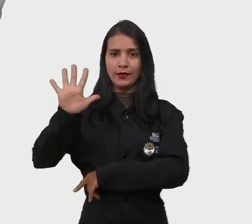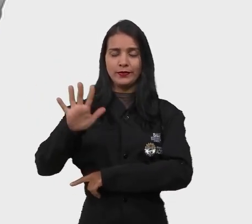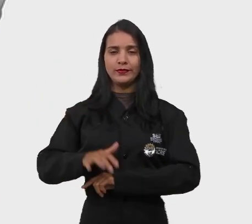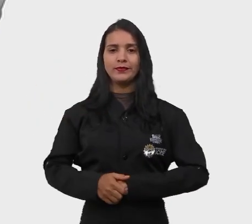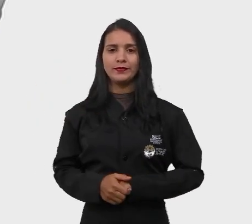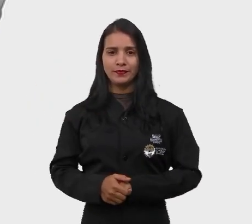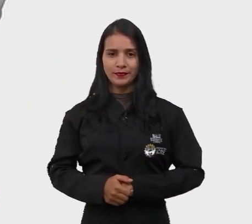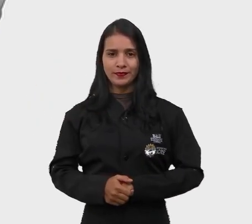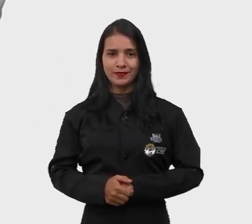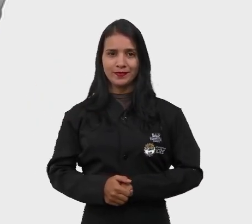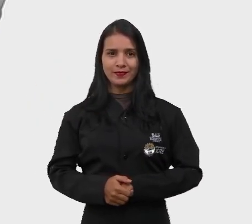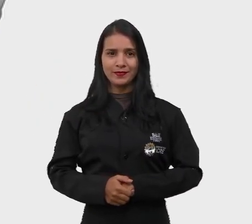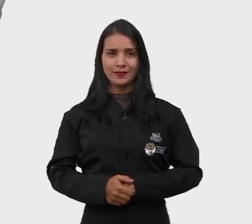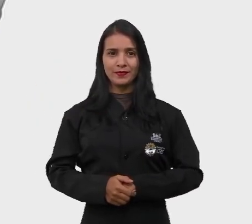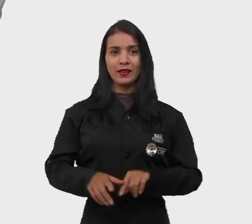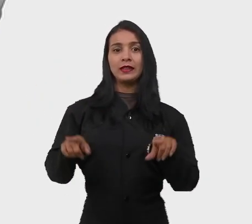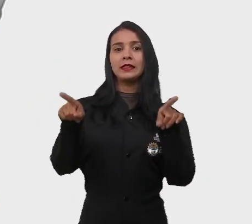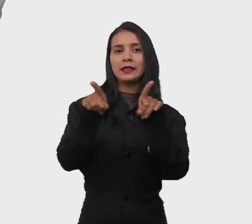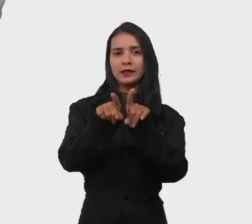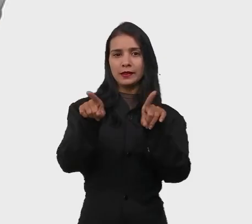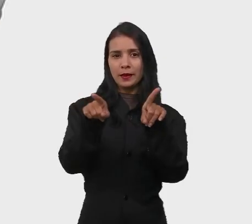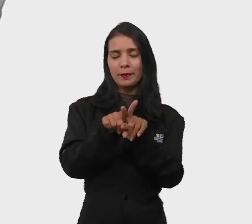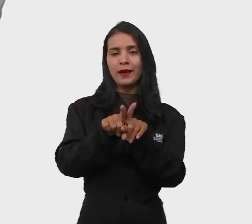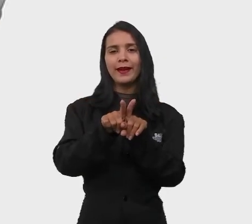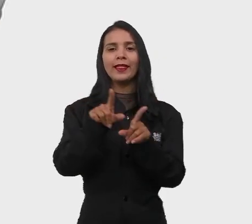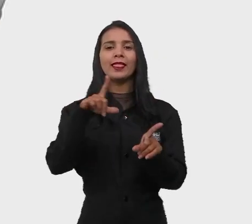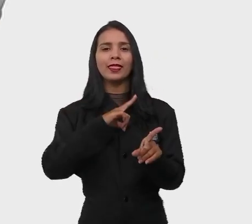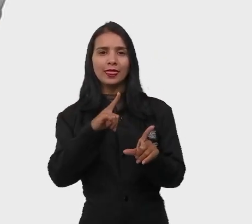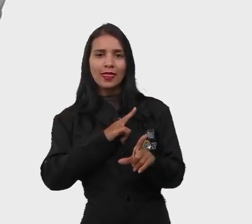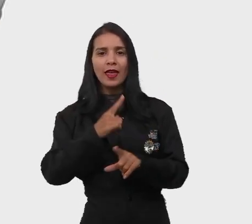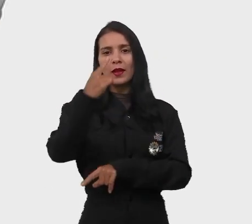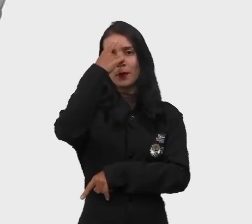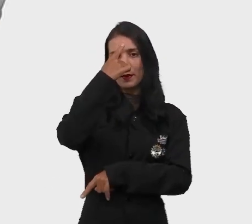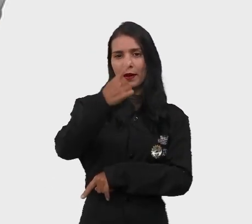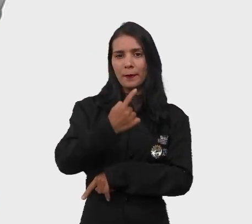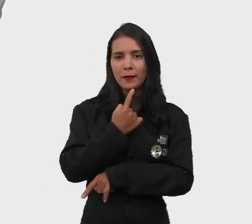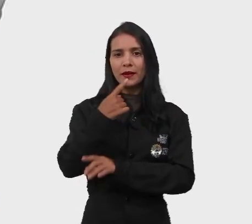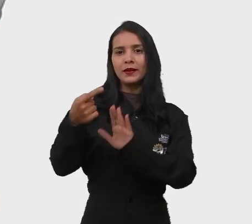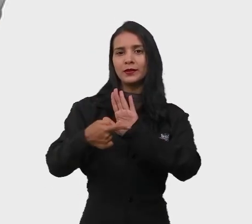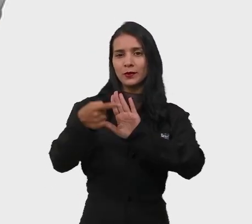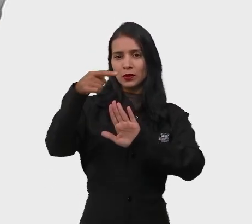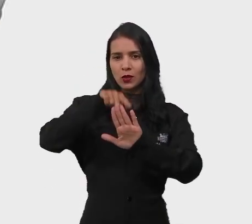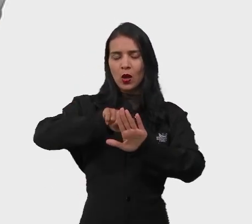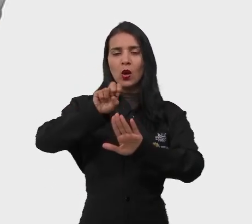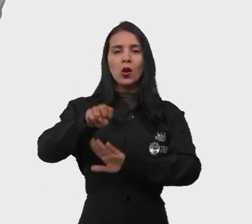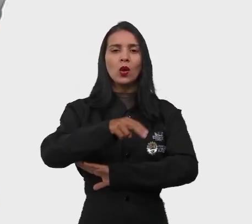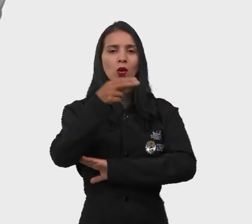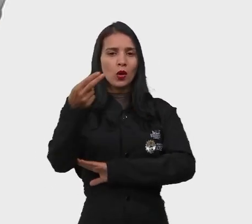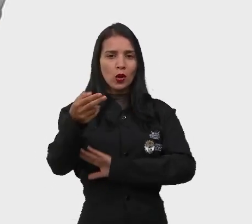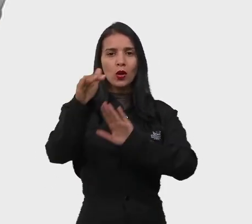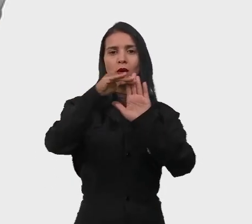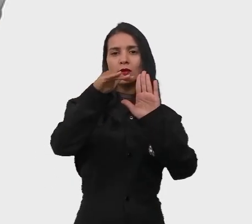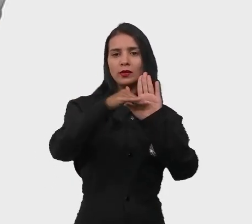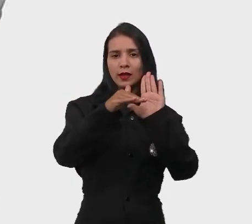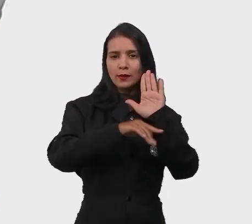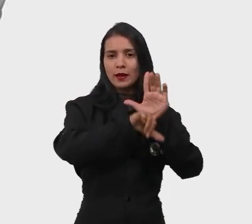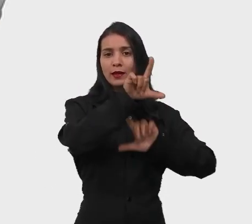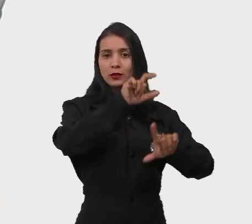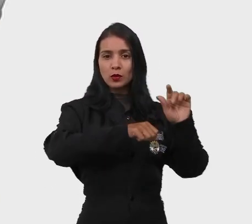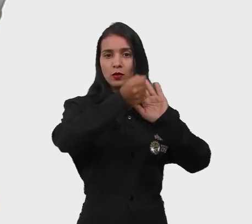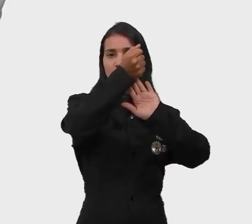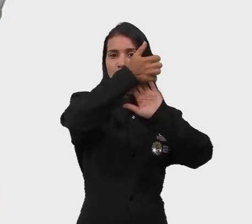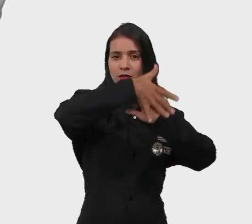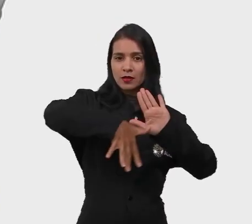é utilizado como uma figura retórica, ou seja, simbólica, você utiliza como repertório linguístico, dentro das figuras de